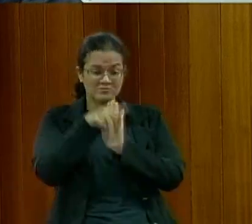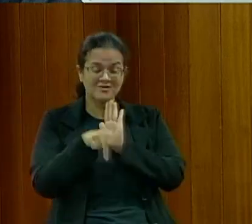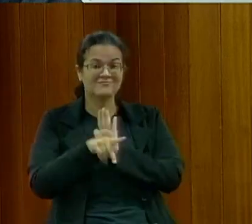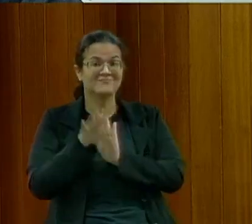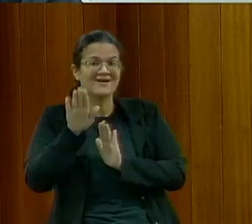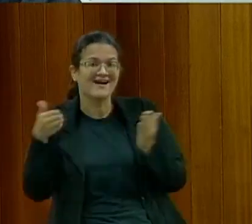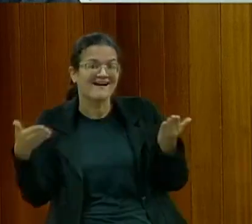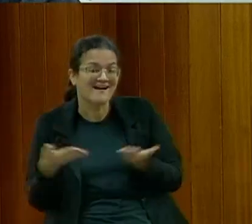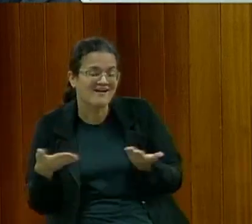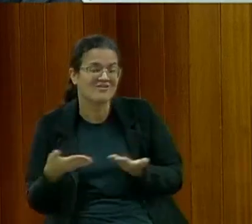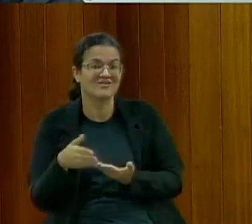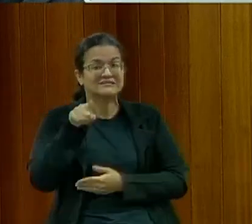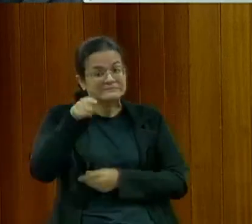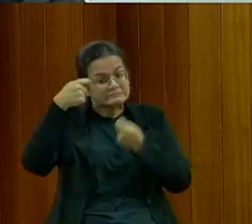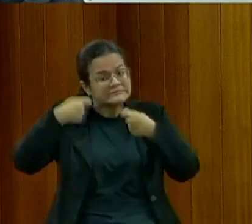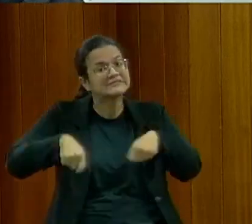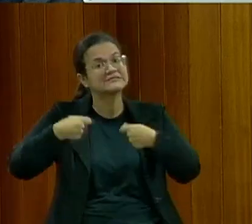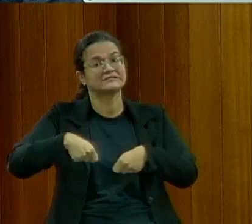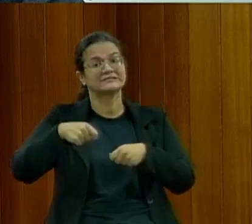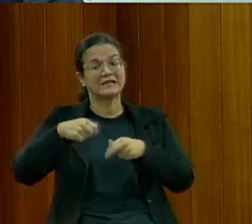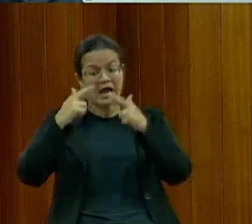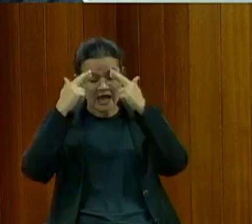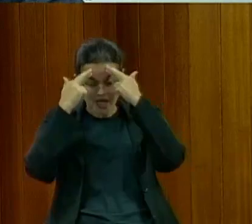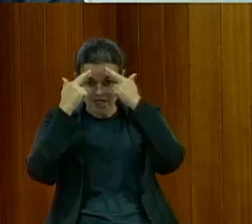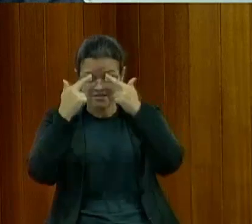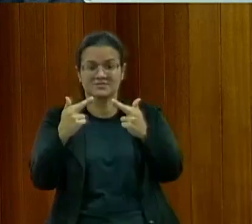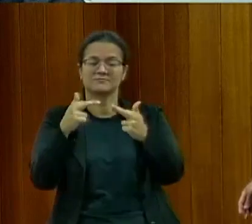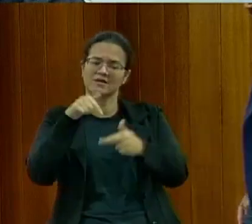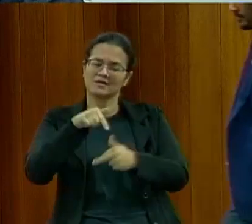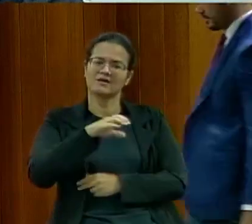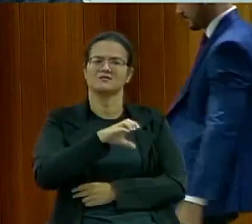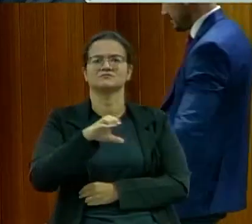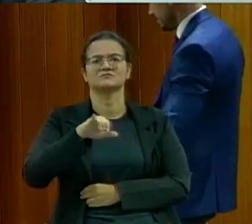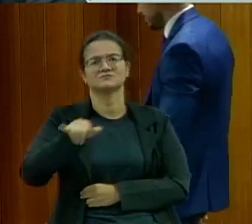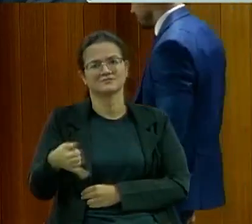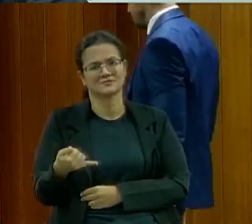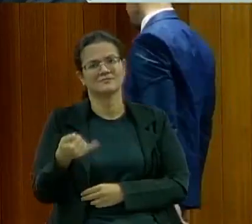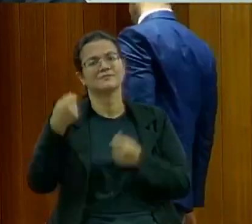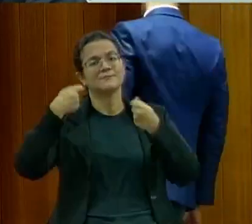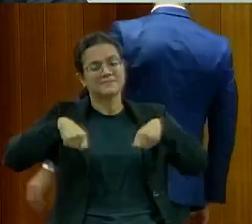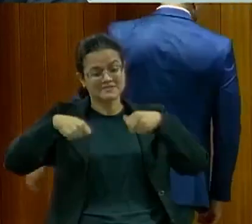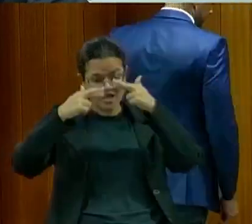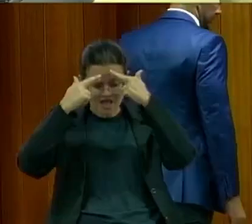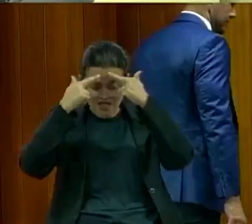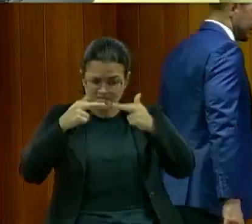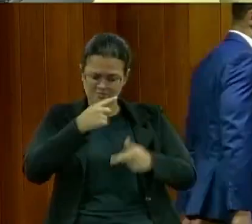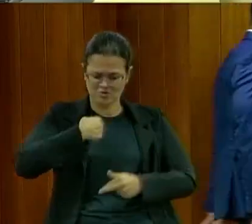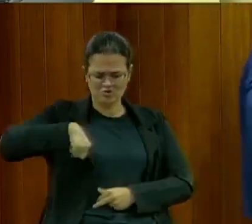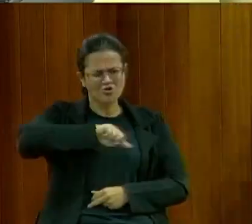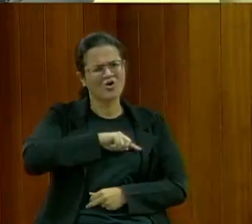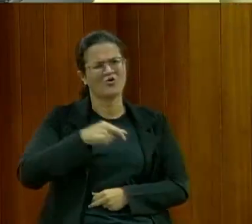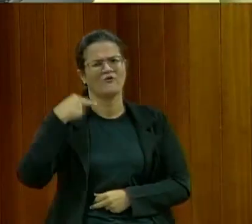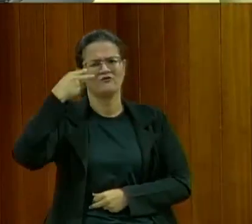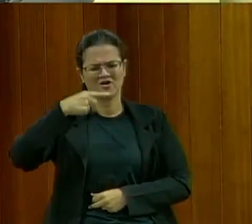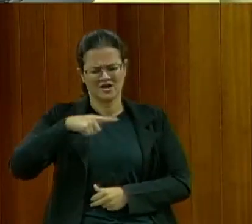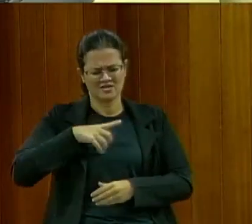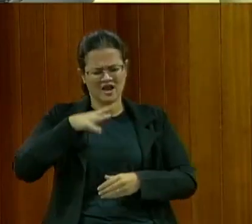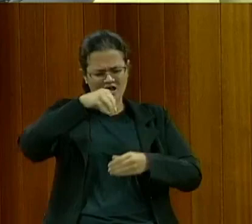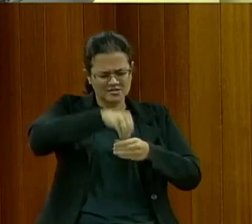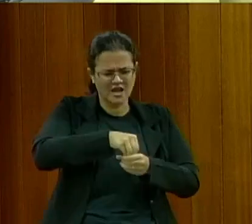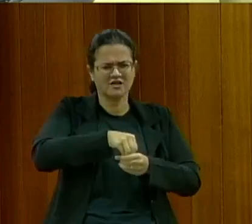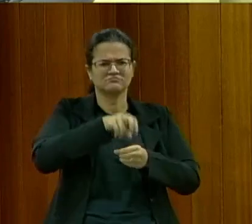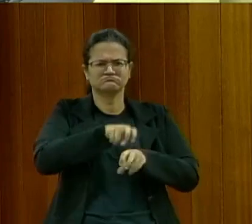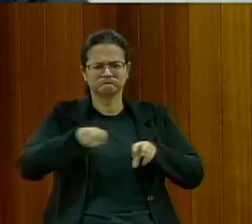que respeitar a CCJ, tem que respeitar os parlamentares que fazem parte da CCJ. Não pode chegar aqui